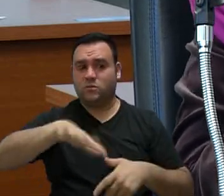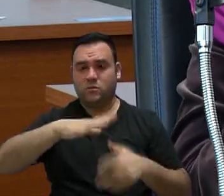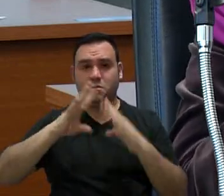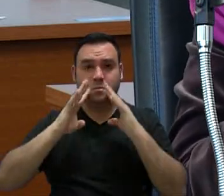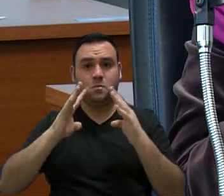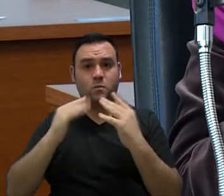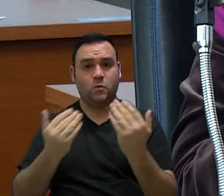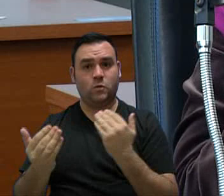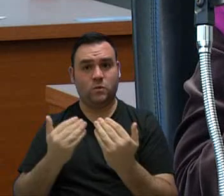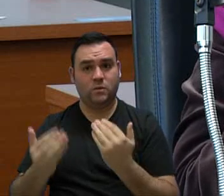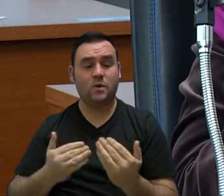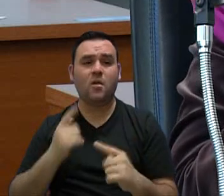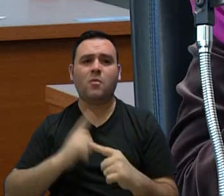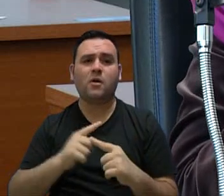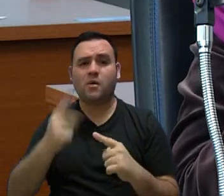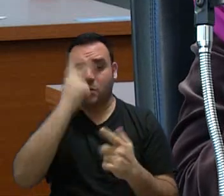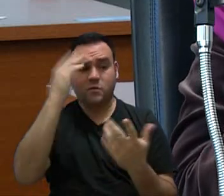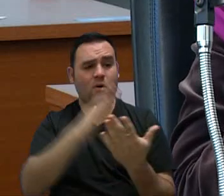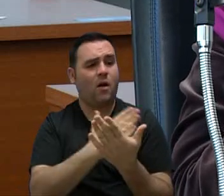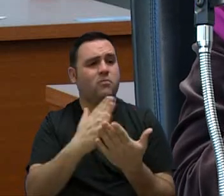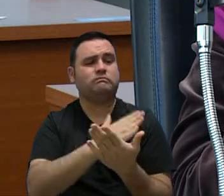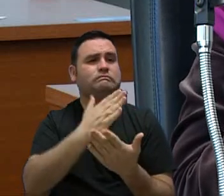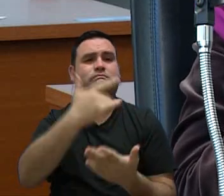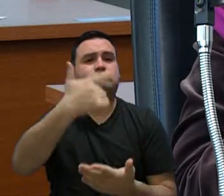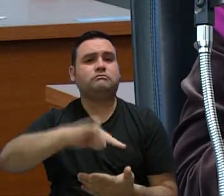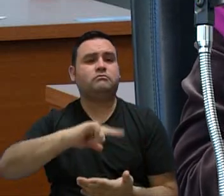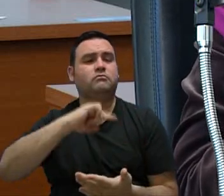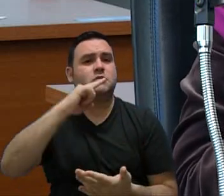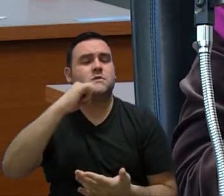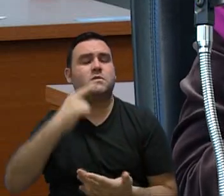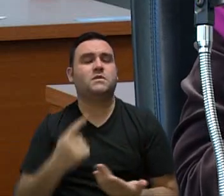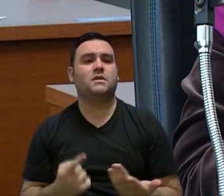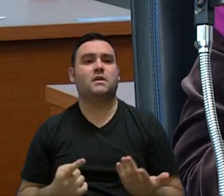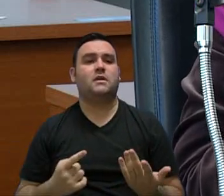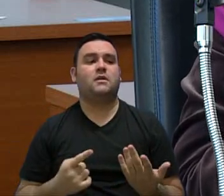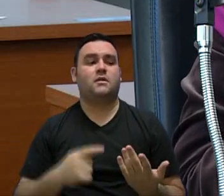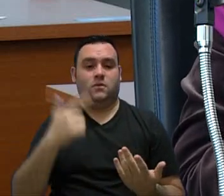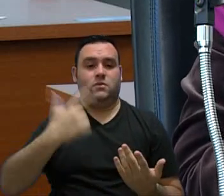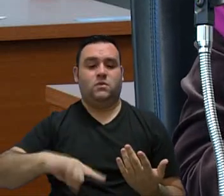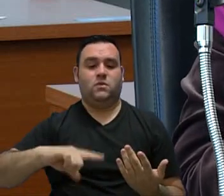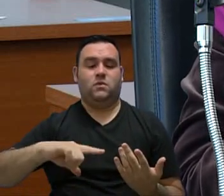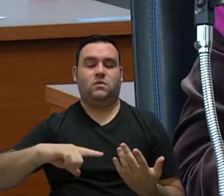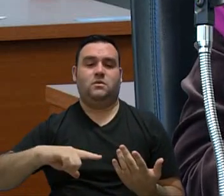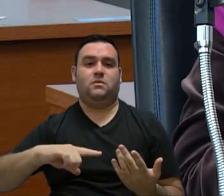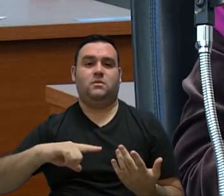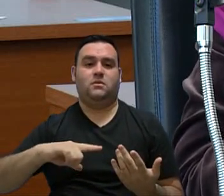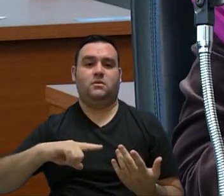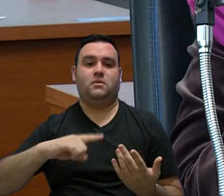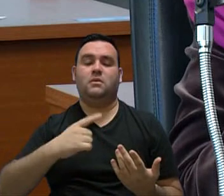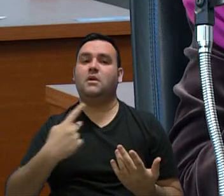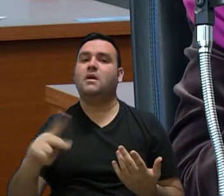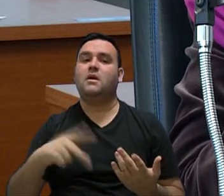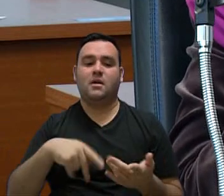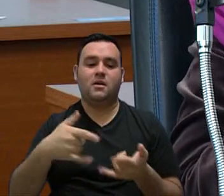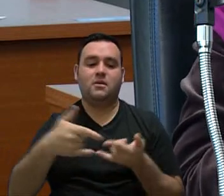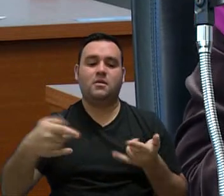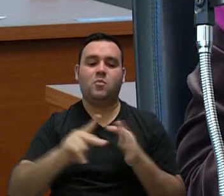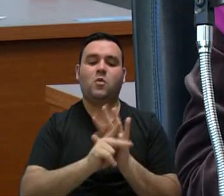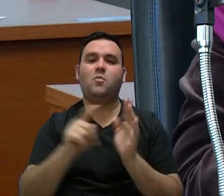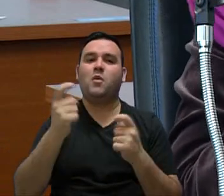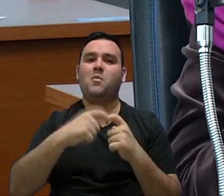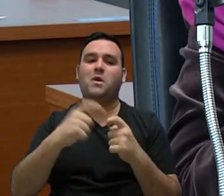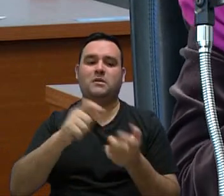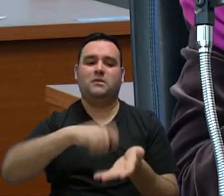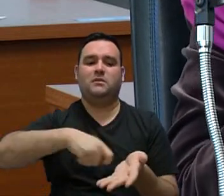eu recebi demanda de pessoa que não conseguirá renovar renovar a sua sua receita médica